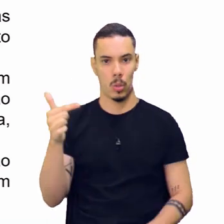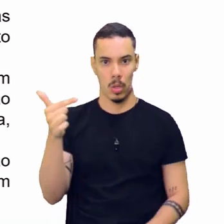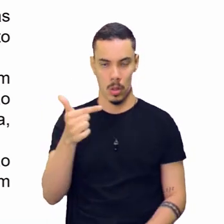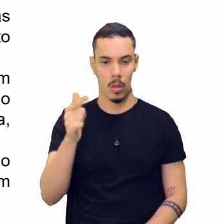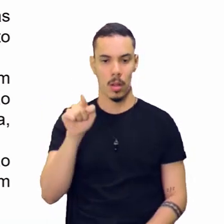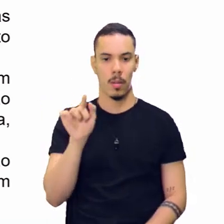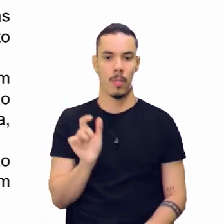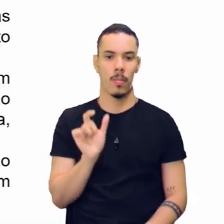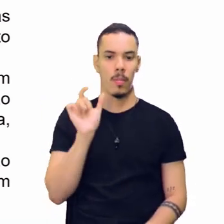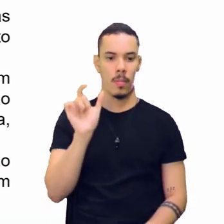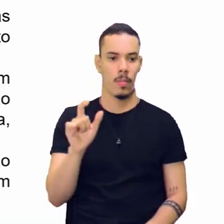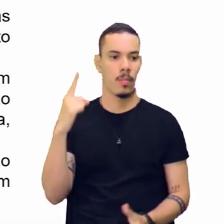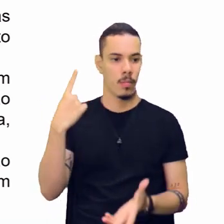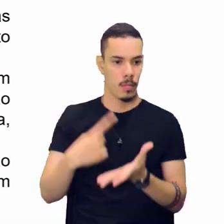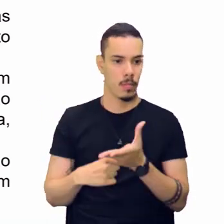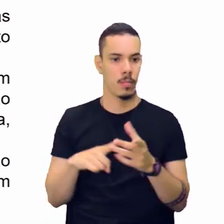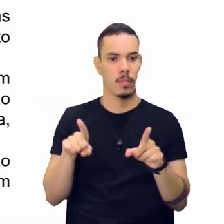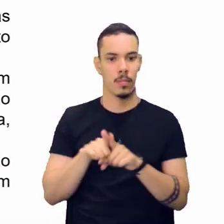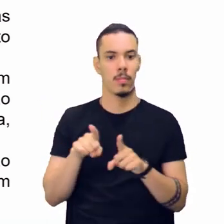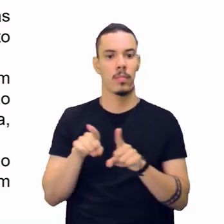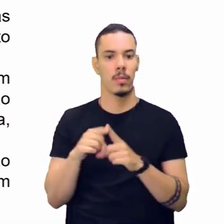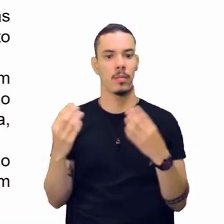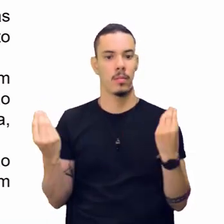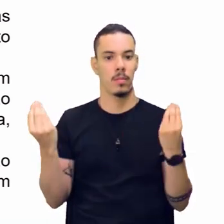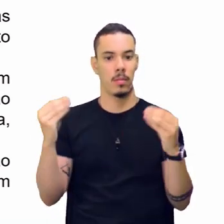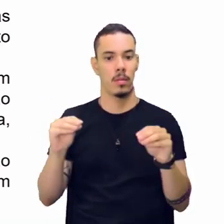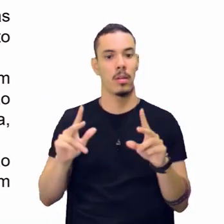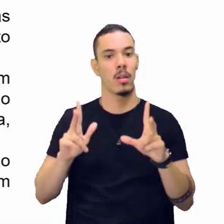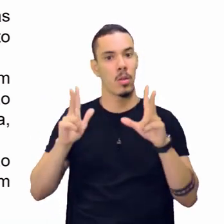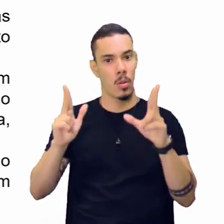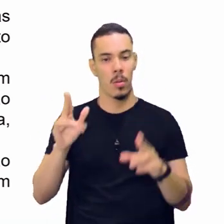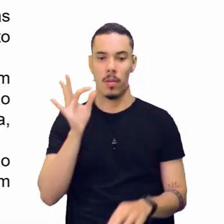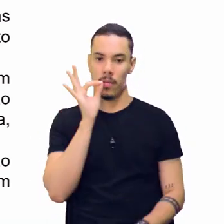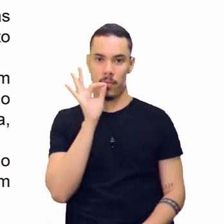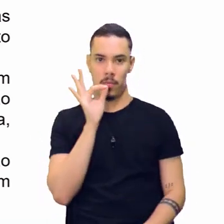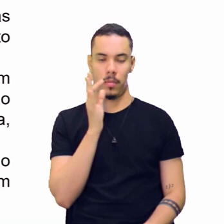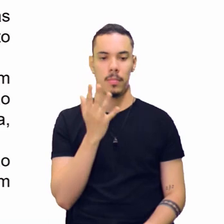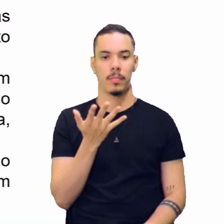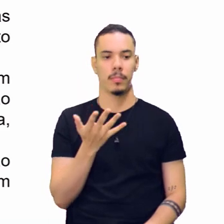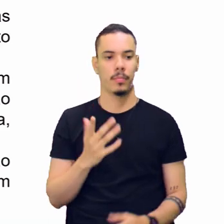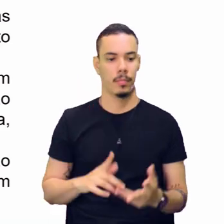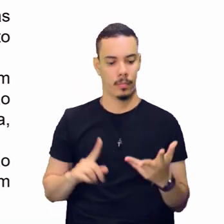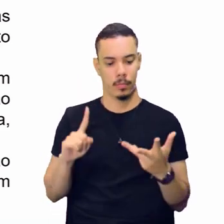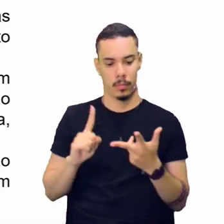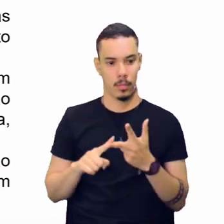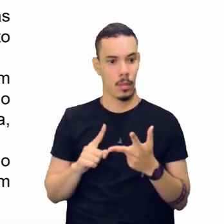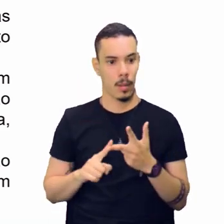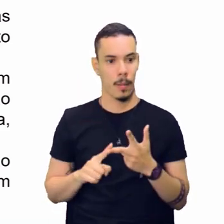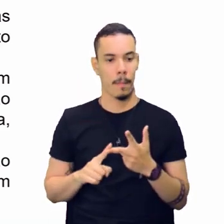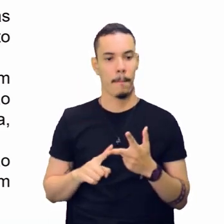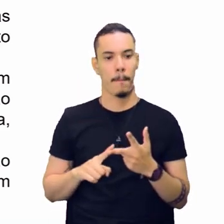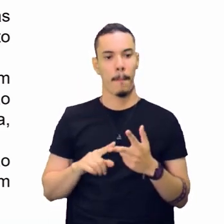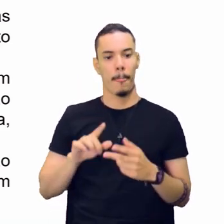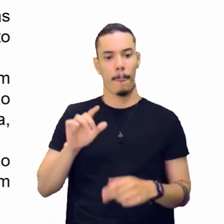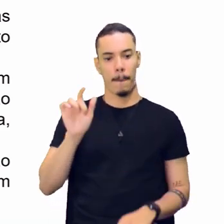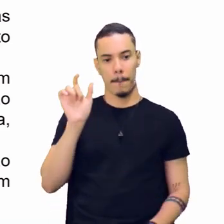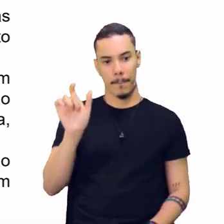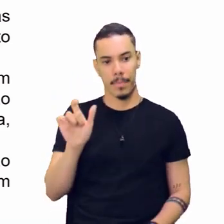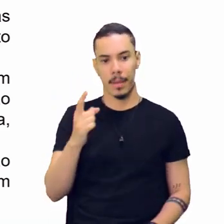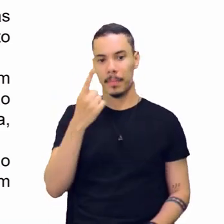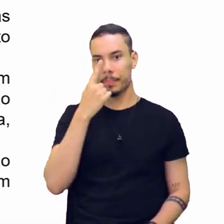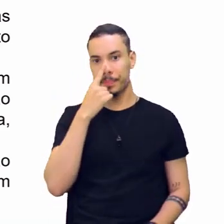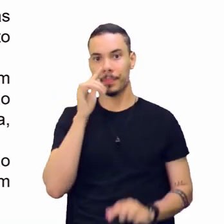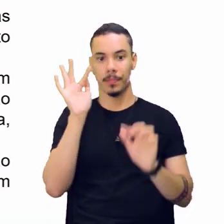uma palavra oxítona e deve ser acentuada da mesma forma que café e dendê. C. As palavras nariz e feliz, do